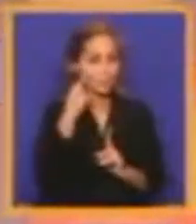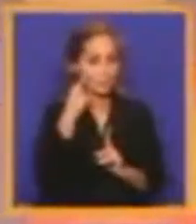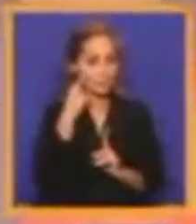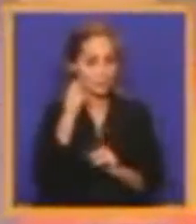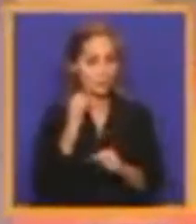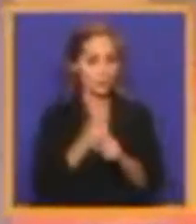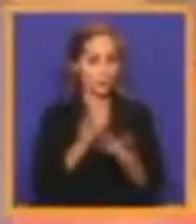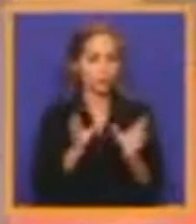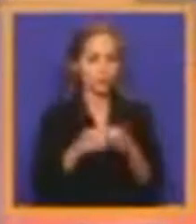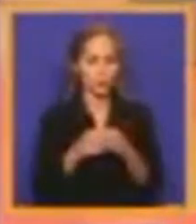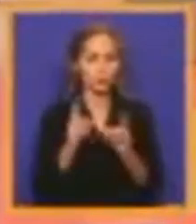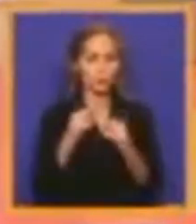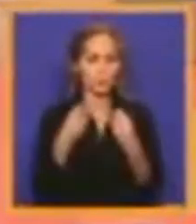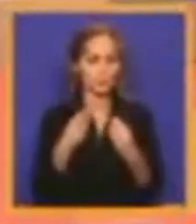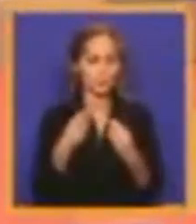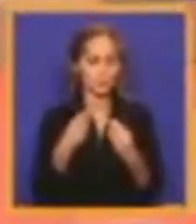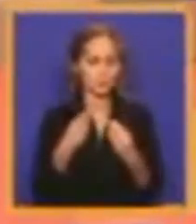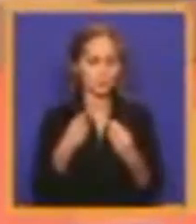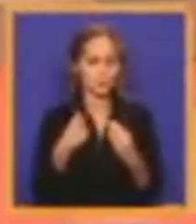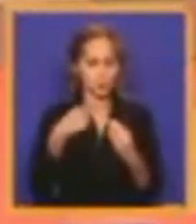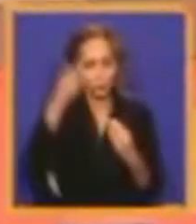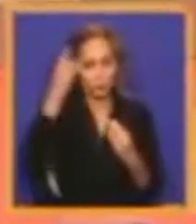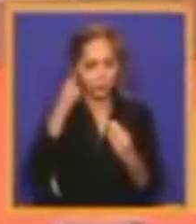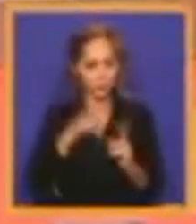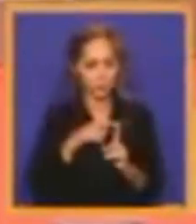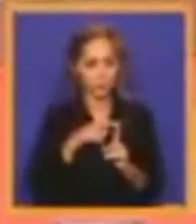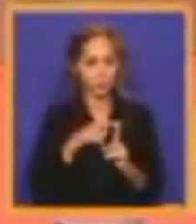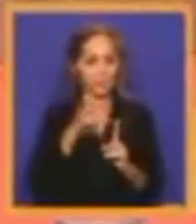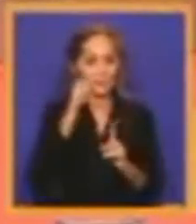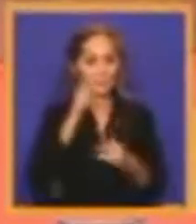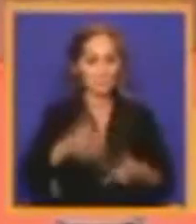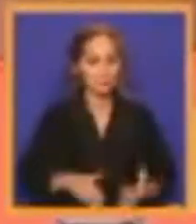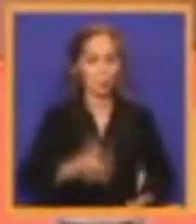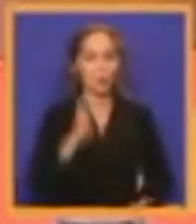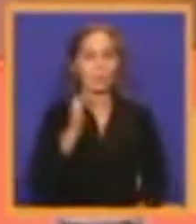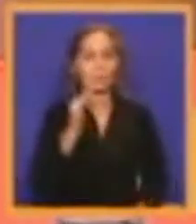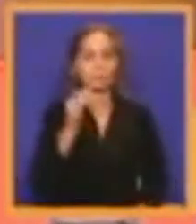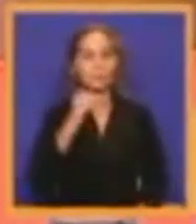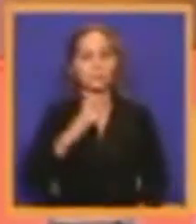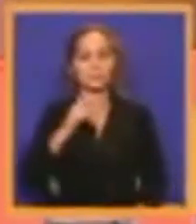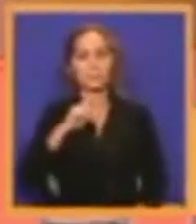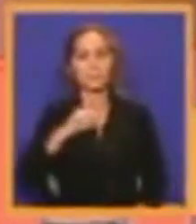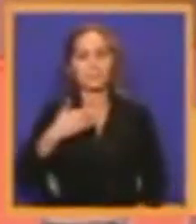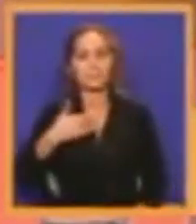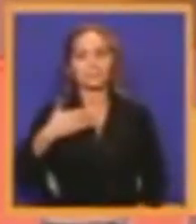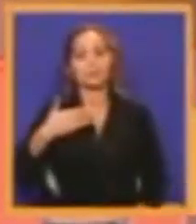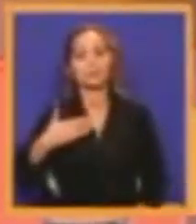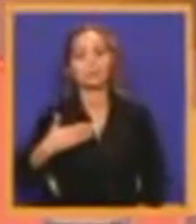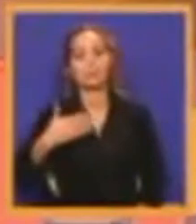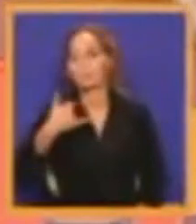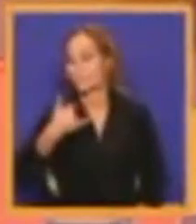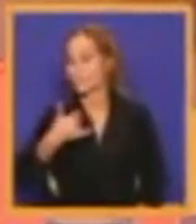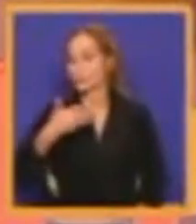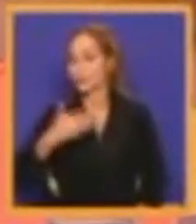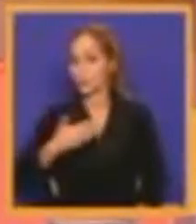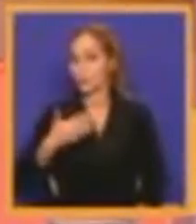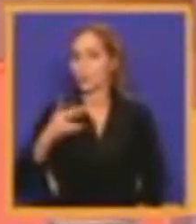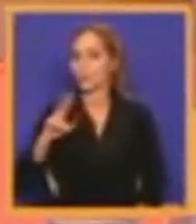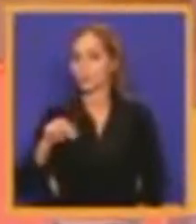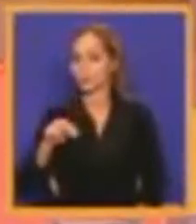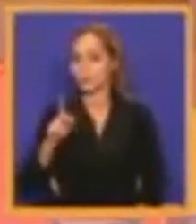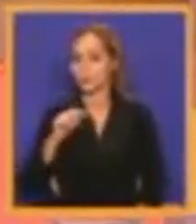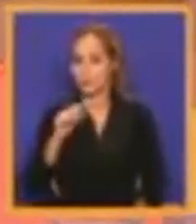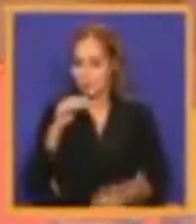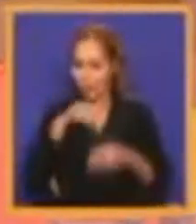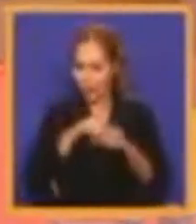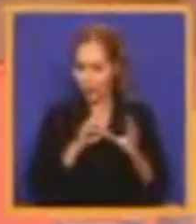outro pequeno grupo fantástico, que eu esqueci-me. São os nascidos entre 14 e 21 de junho. Também estão integrados dentro